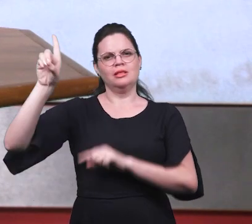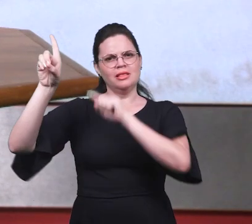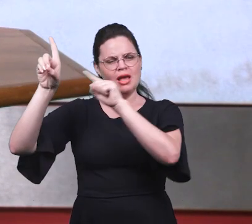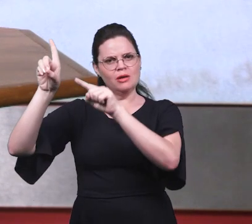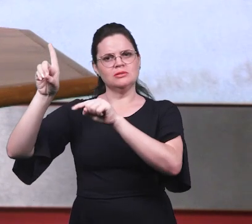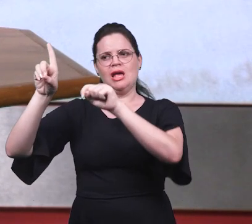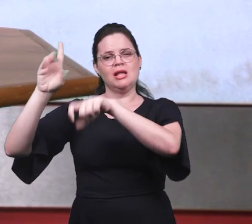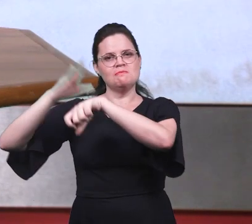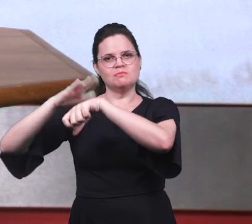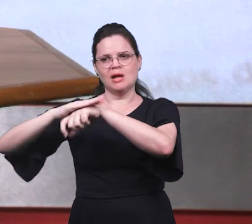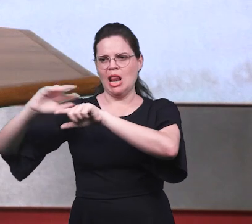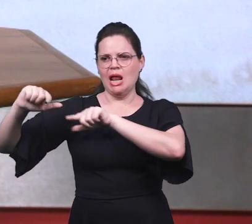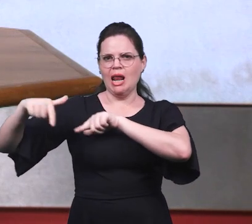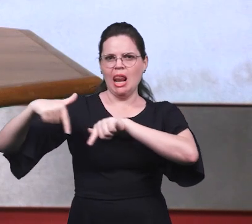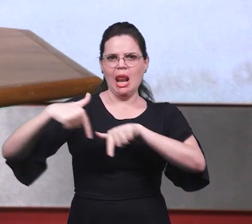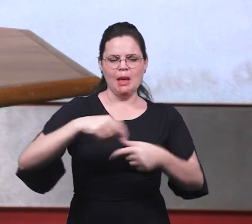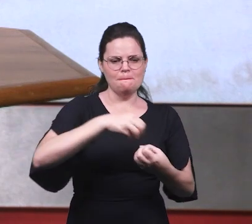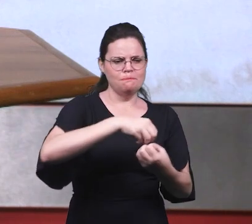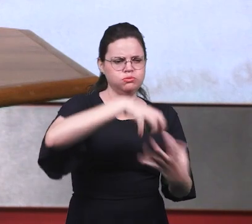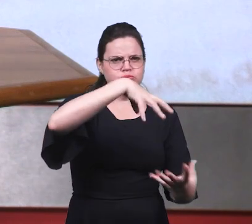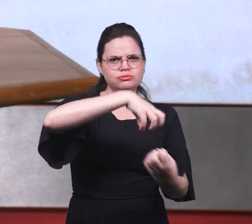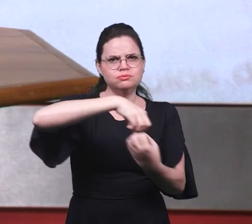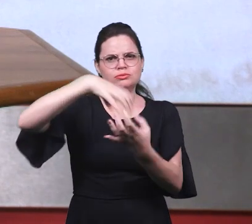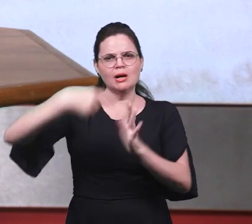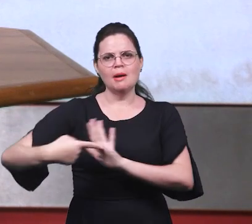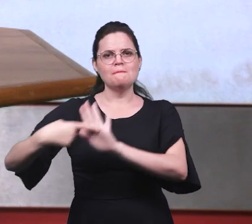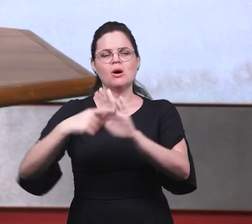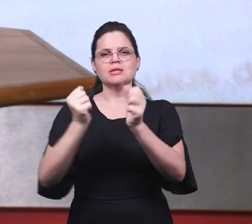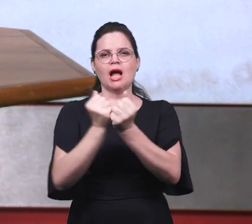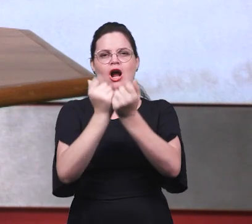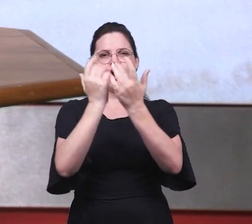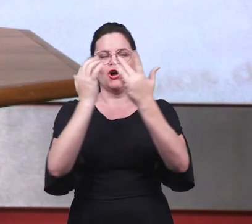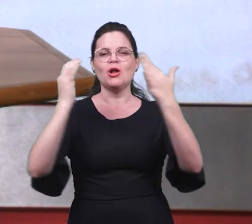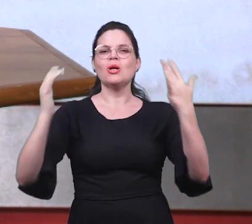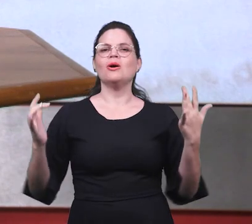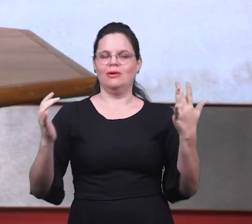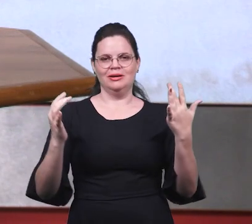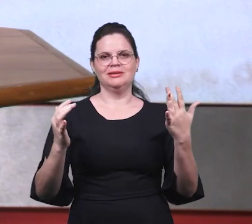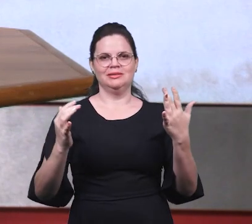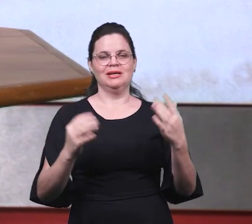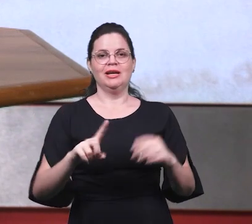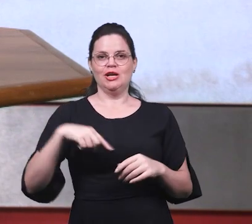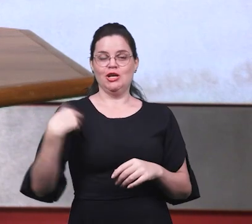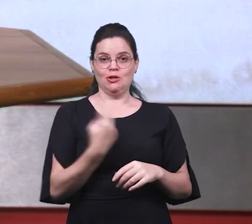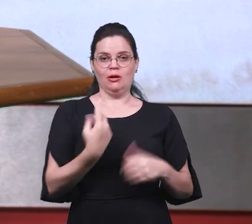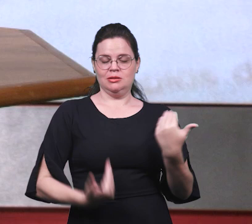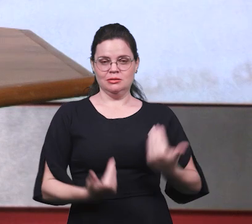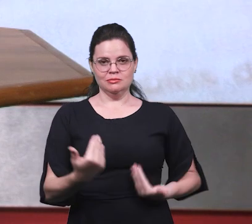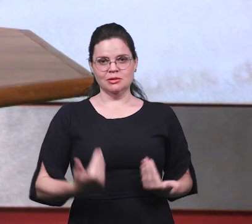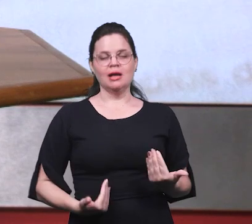criação começa a responder a primeira e elevada pergunta de interesse aos seres